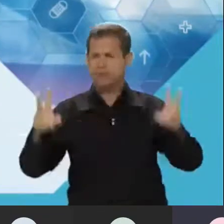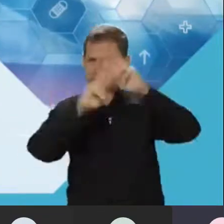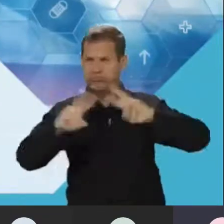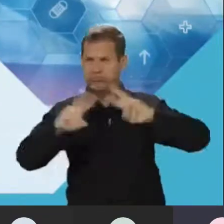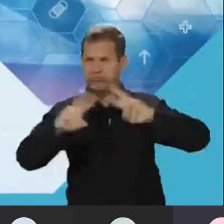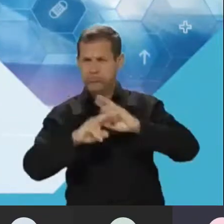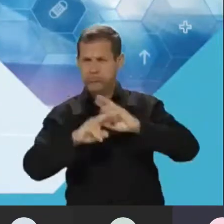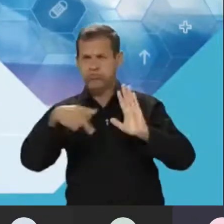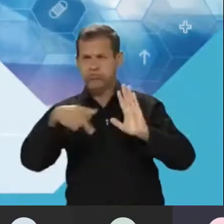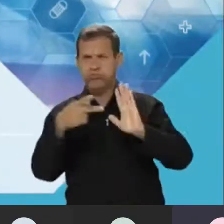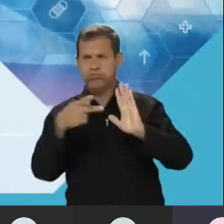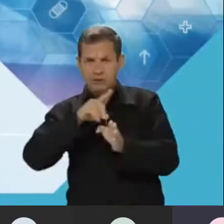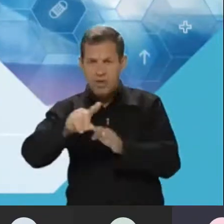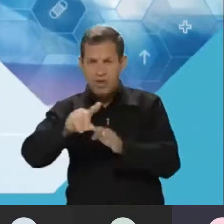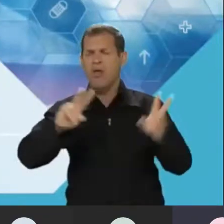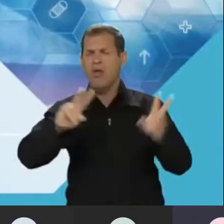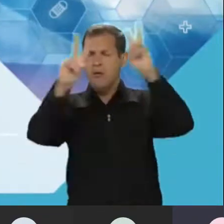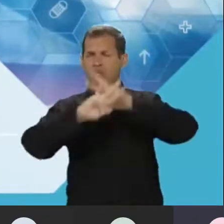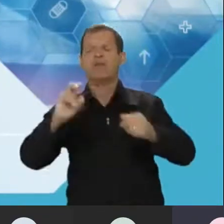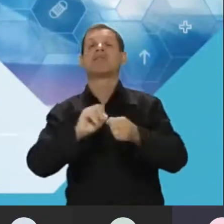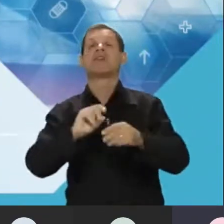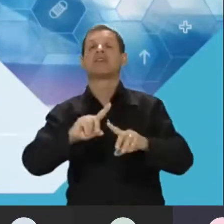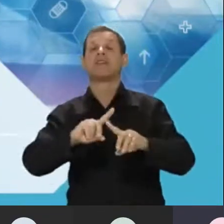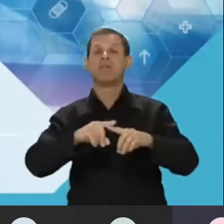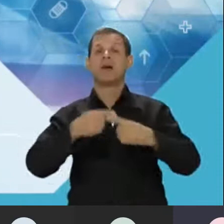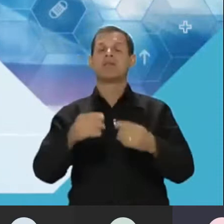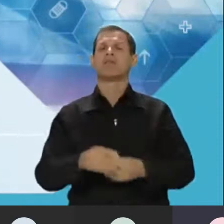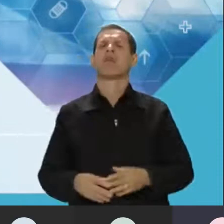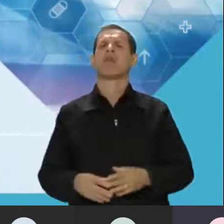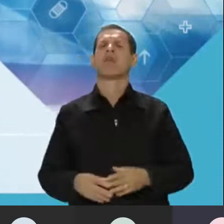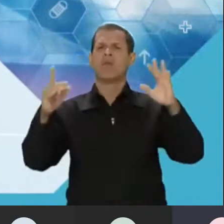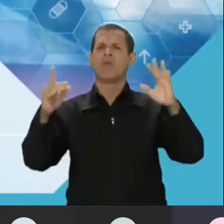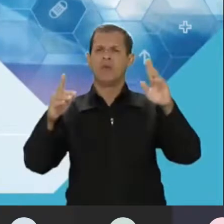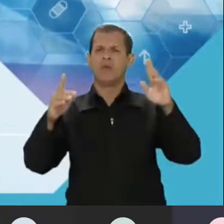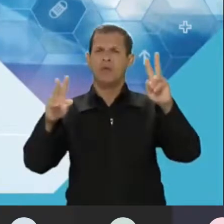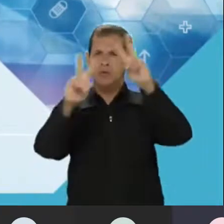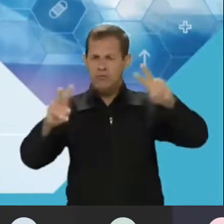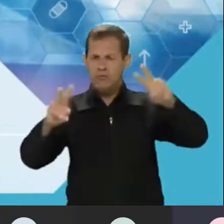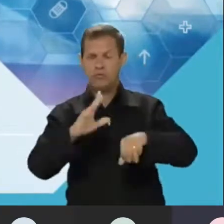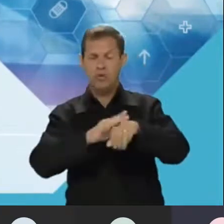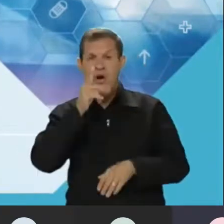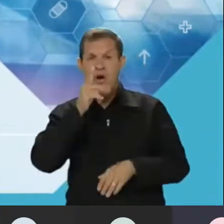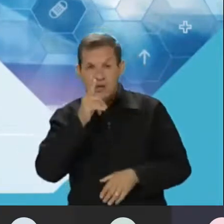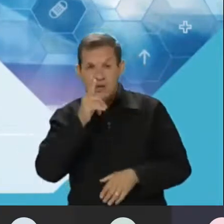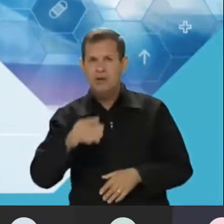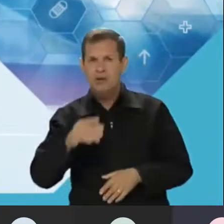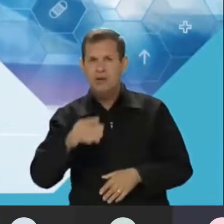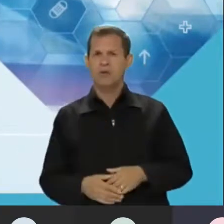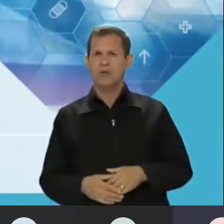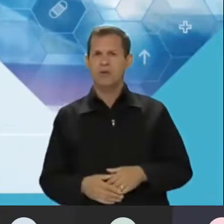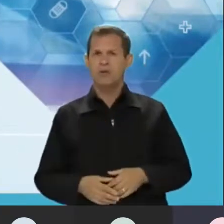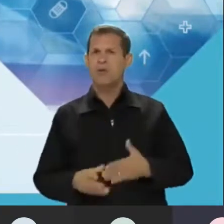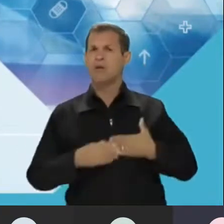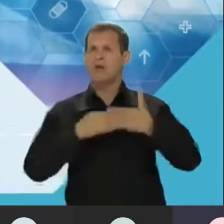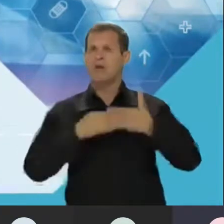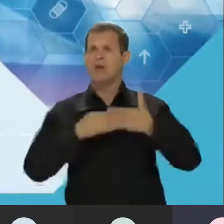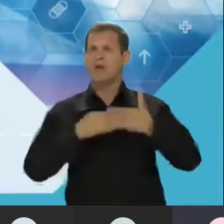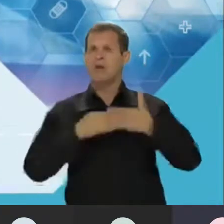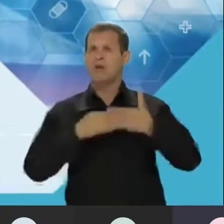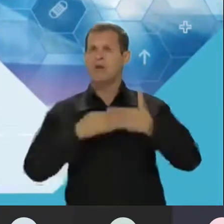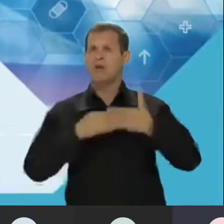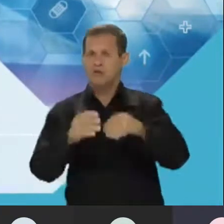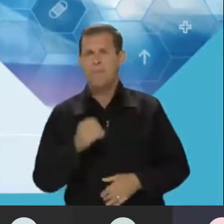ventos nessa direção. Os ventos, o que eles vão fazer? A partir do momento que eles tocam na água, eles conseguem levar pequenas de